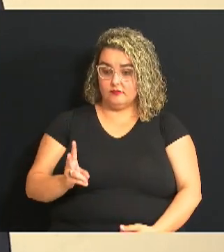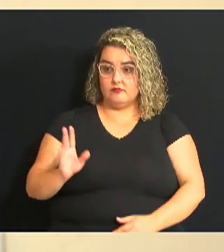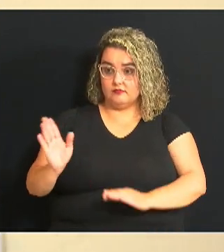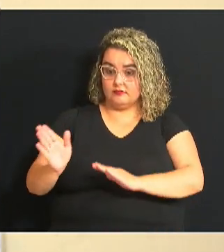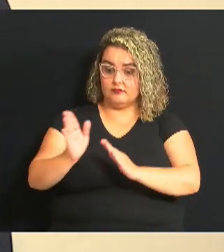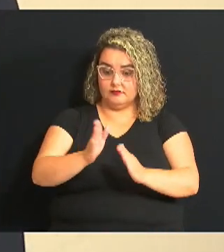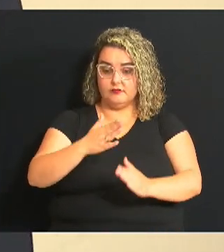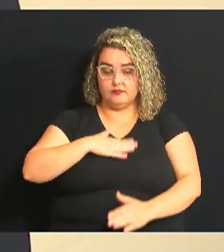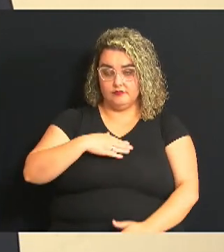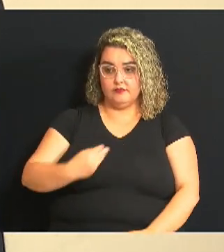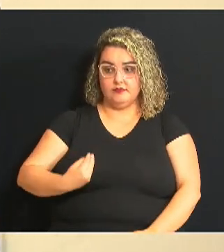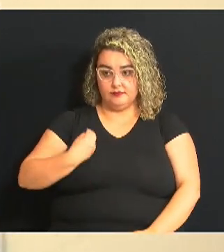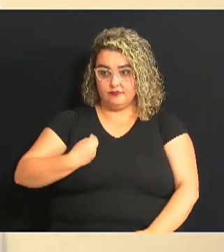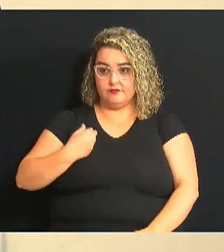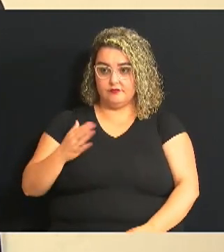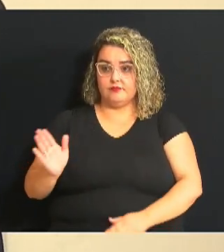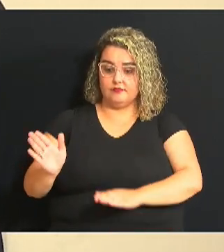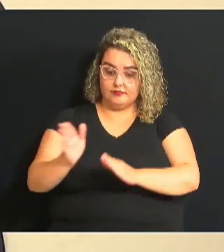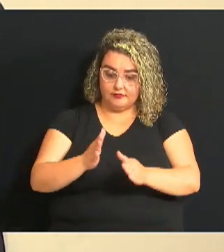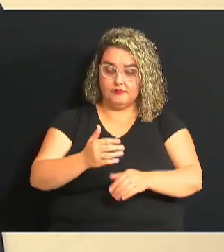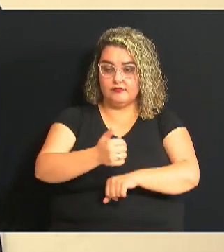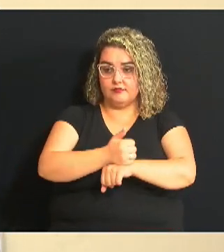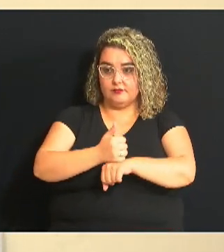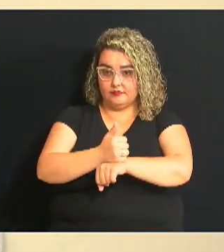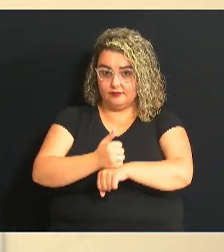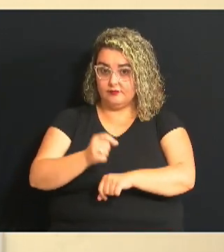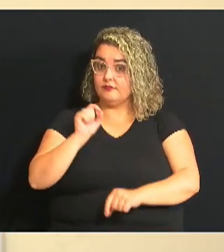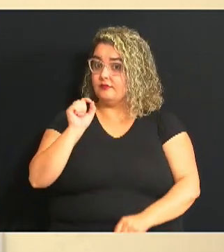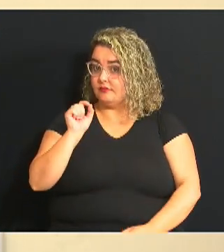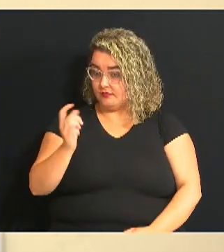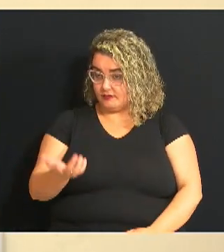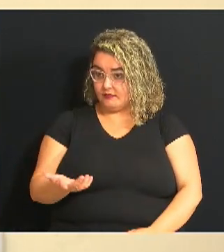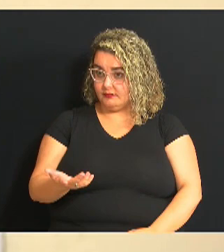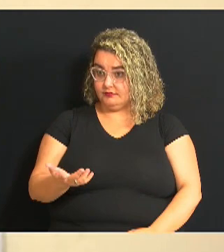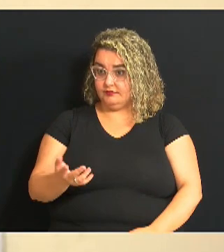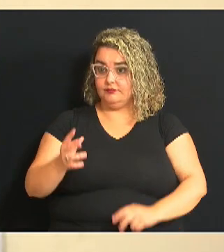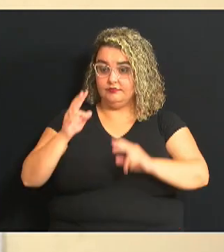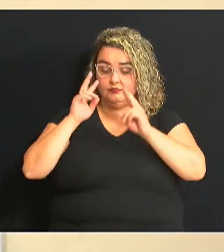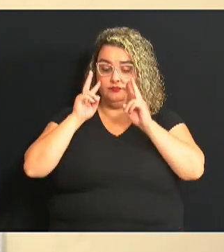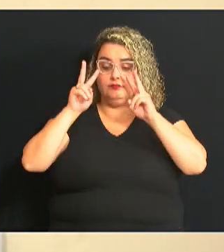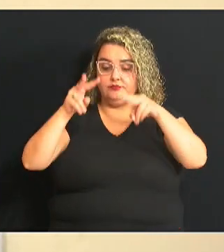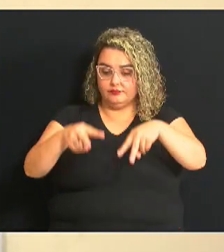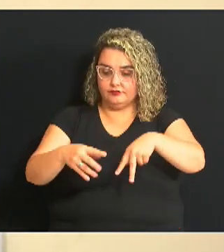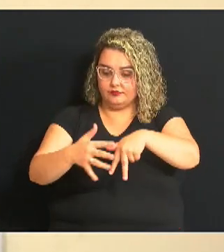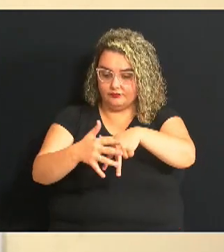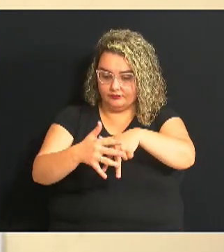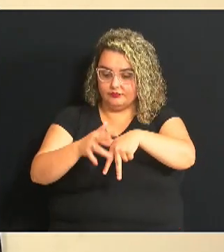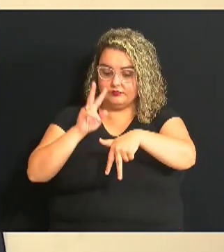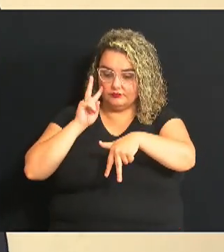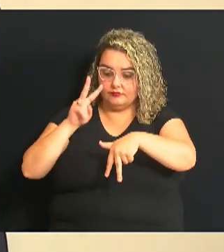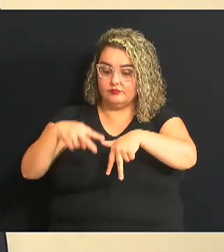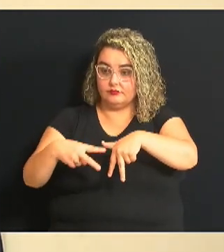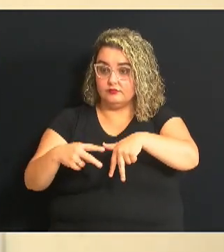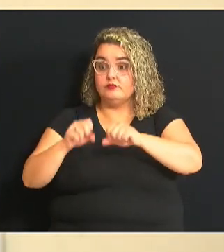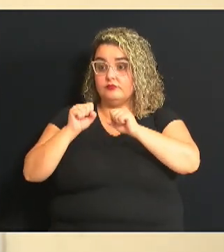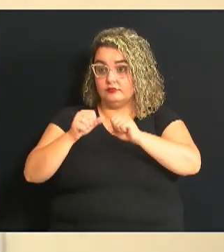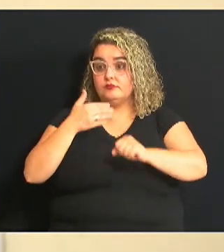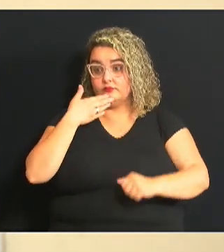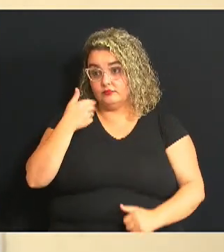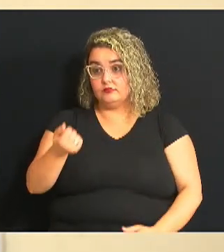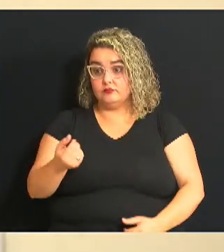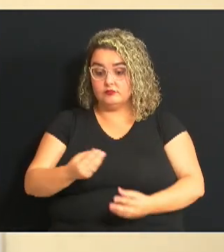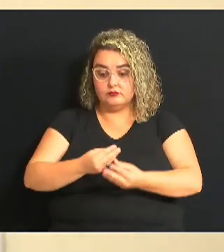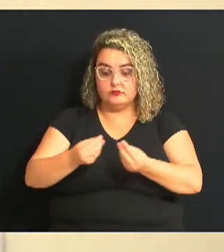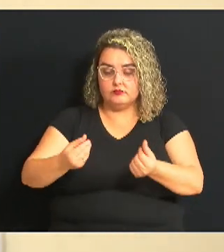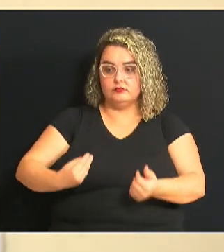sempre norteou a profissão, foi justamente olhar para esse paciente e falar assim, a gente pode melhorar a qualidade de